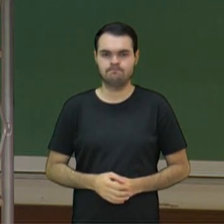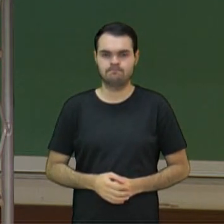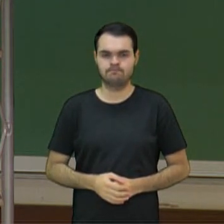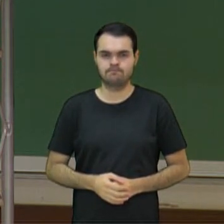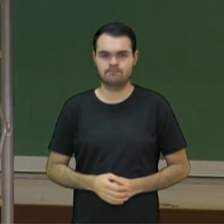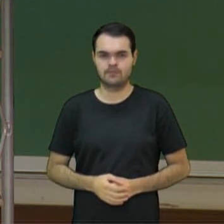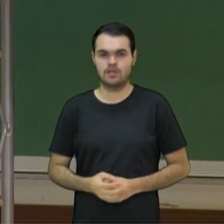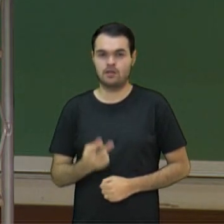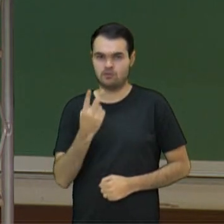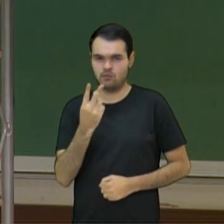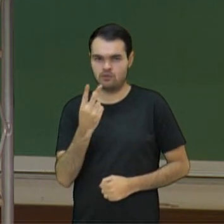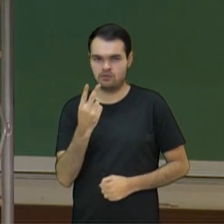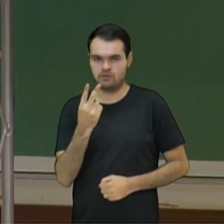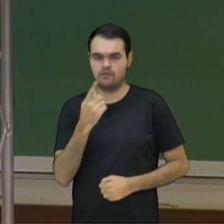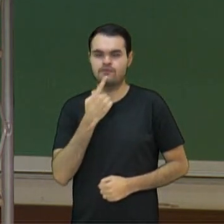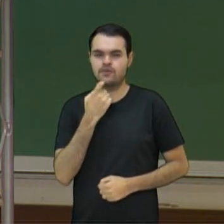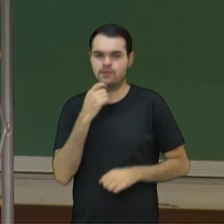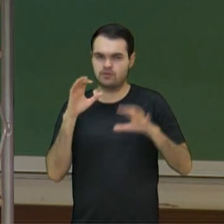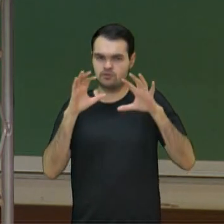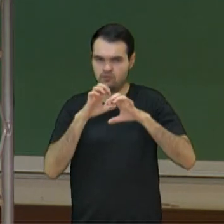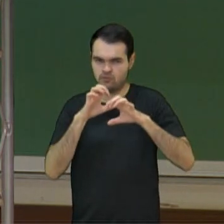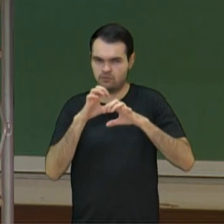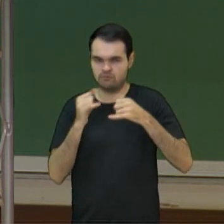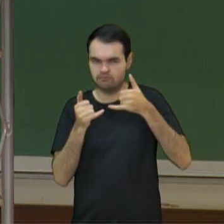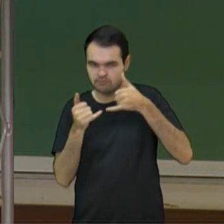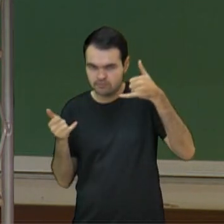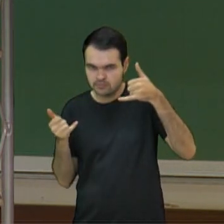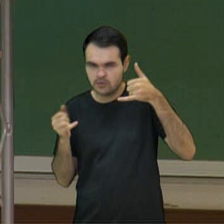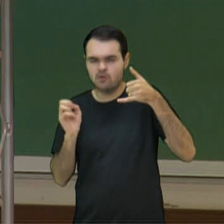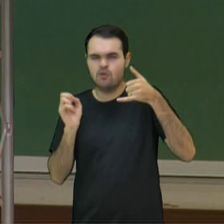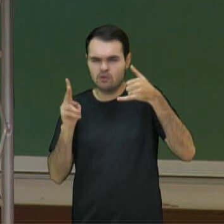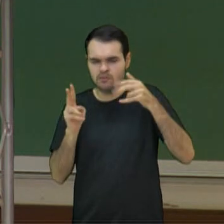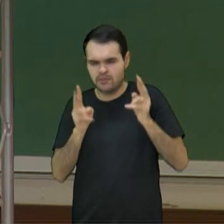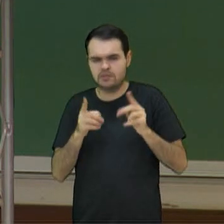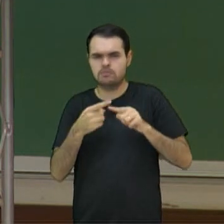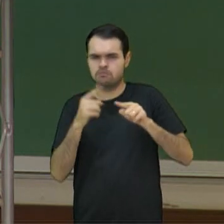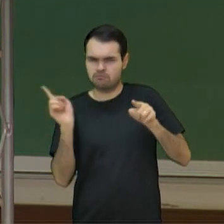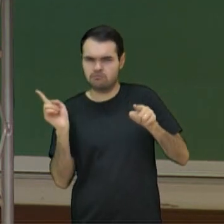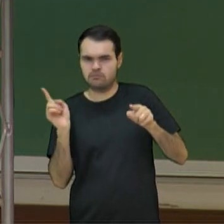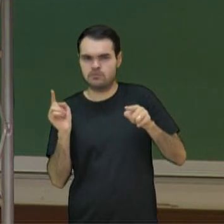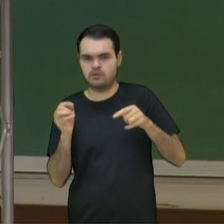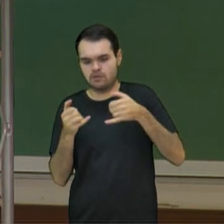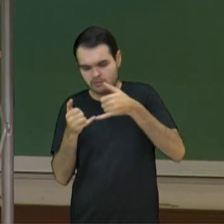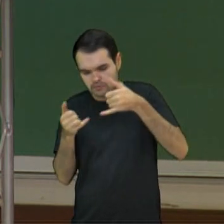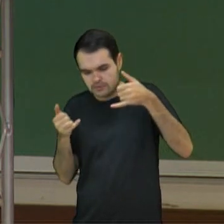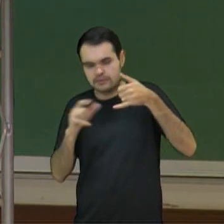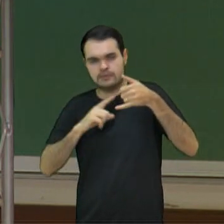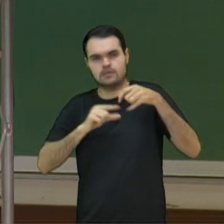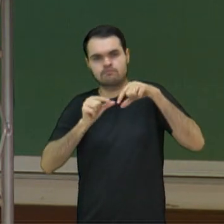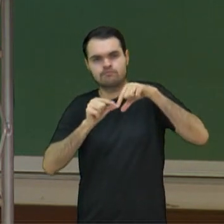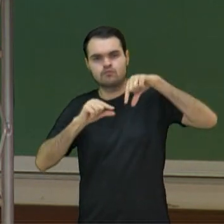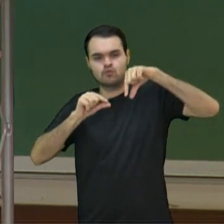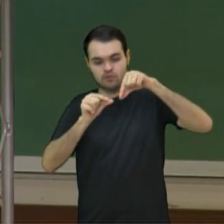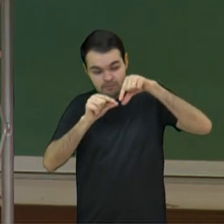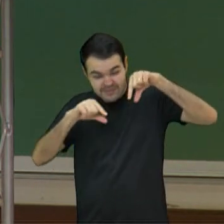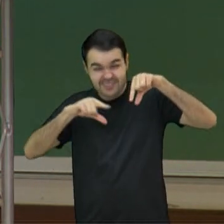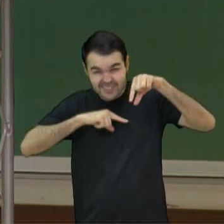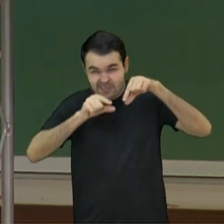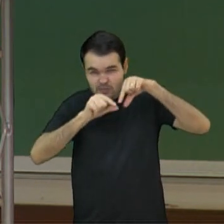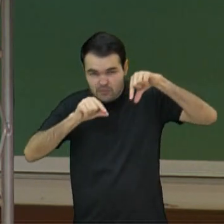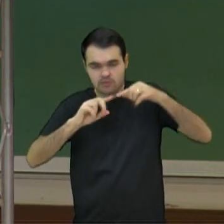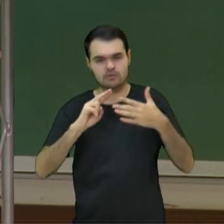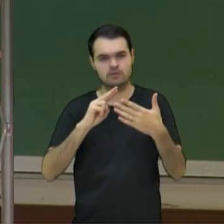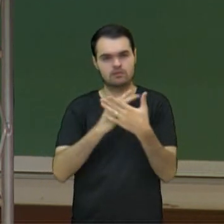ó, 2 é a vermelho escuro. Até aqui é a mesma coisa da anterior, né? Até aqui é ômico, só que aqui tem uma curva. Já